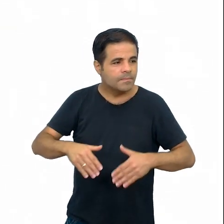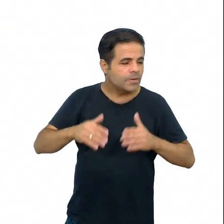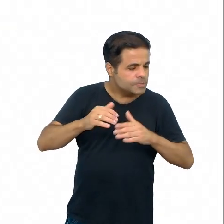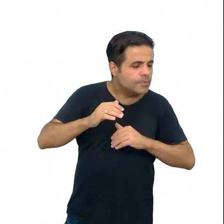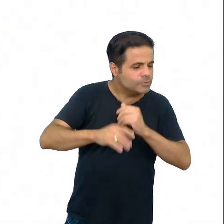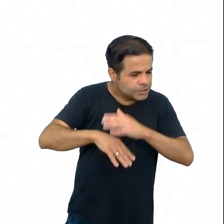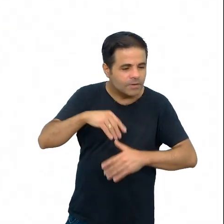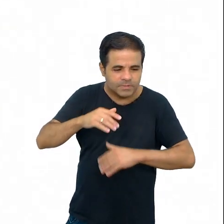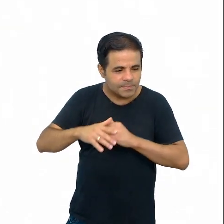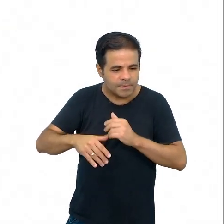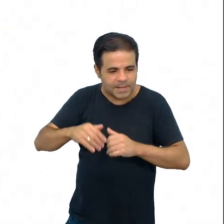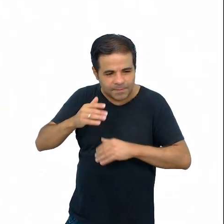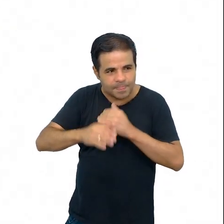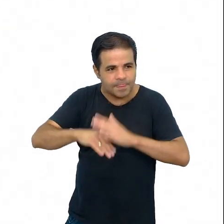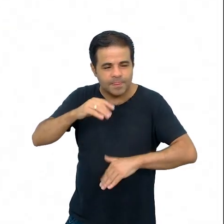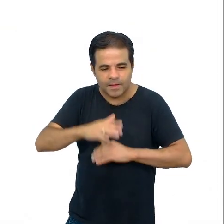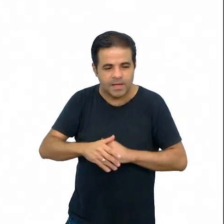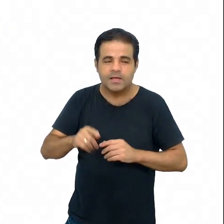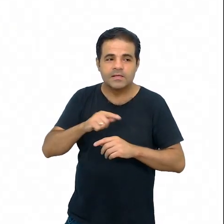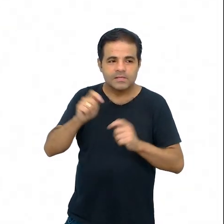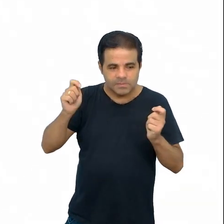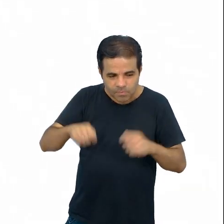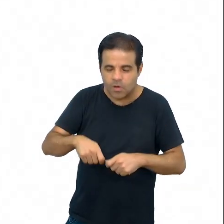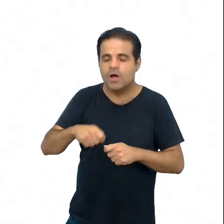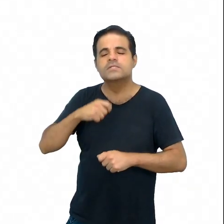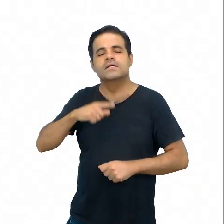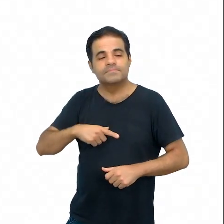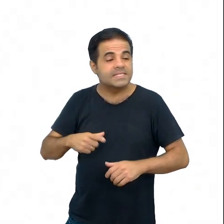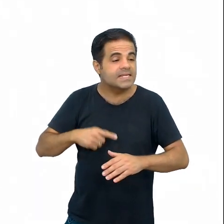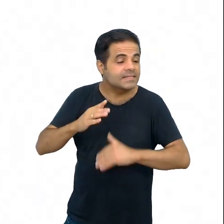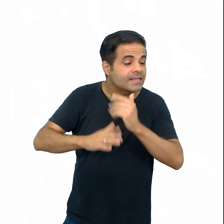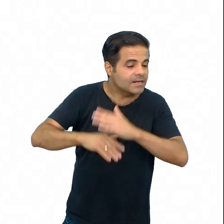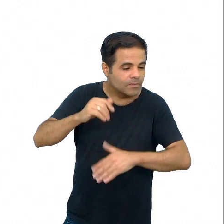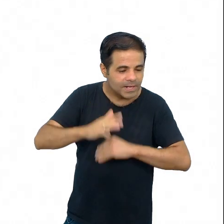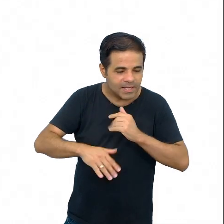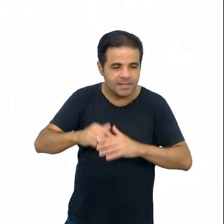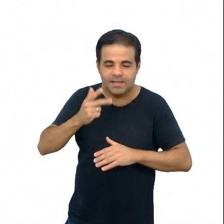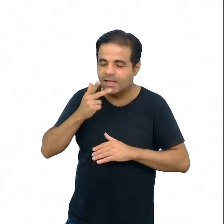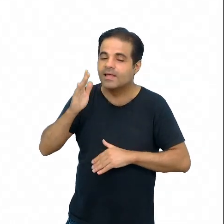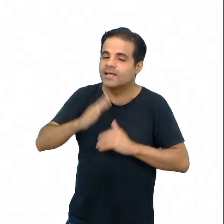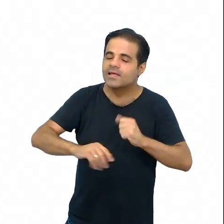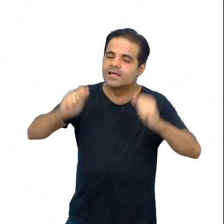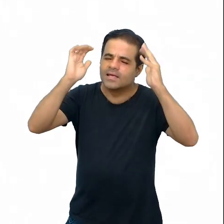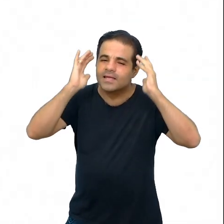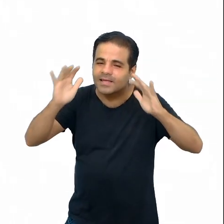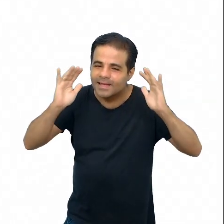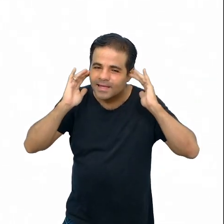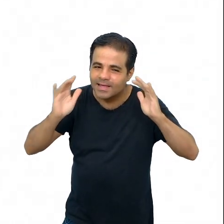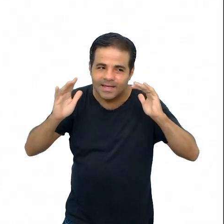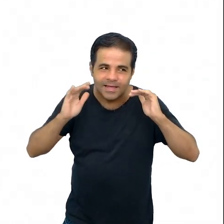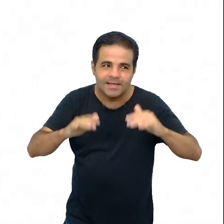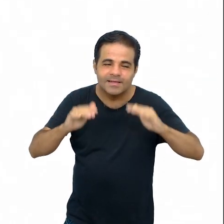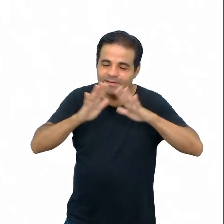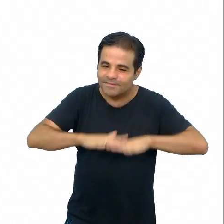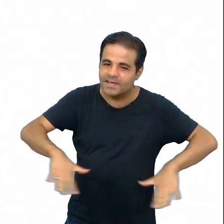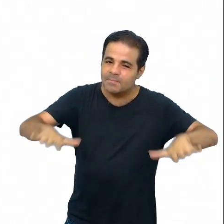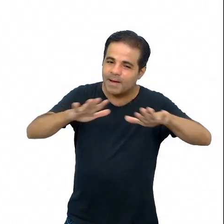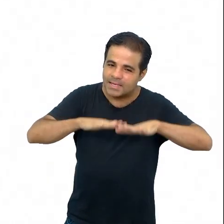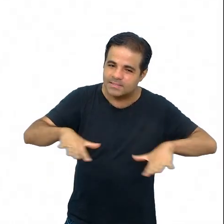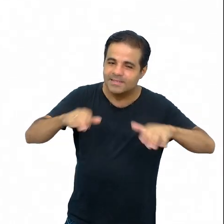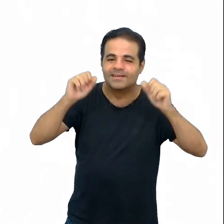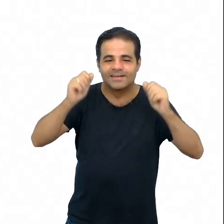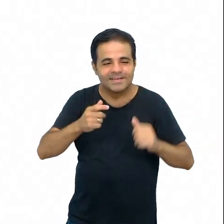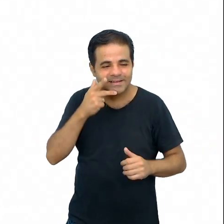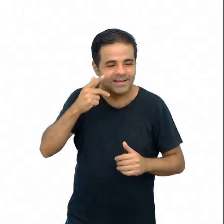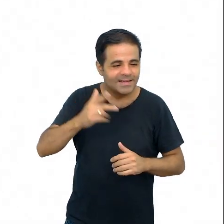vocês possam reforçar, para que vocês possam ali ter um momento de refletir sobre, né? Então, sobre a